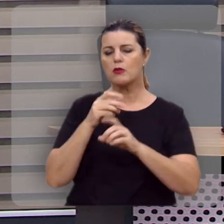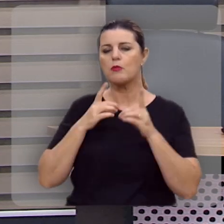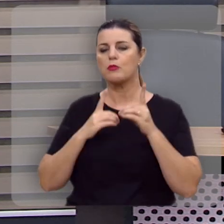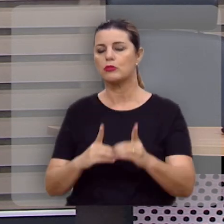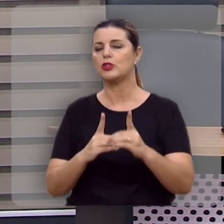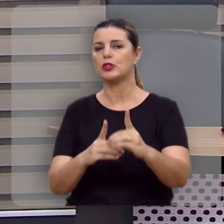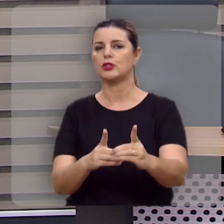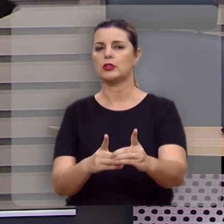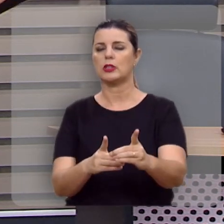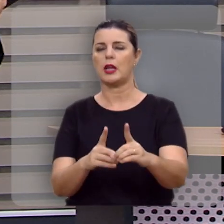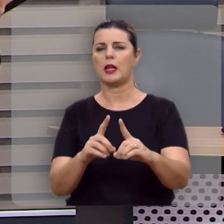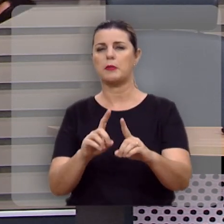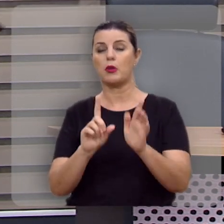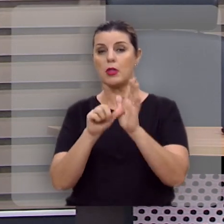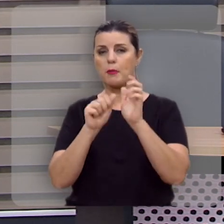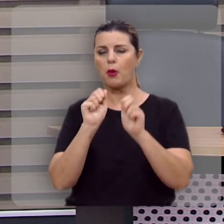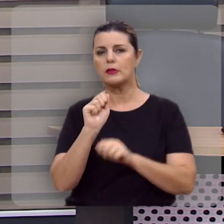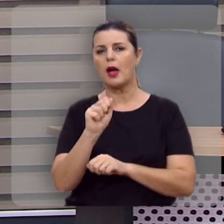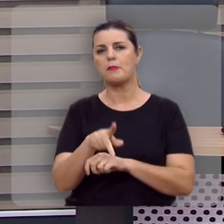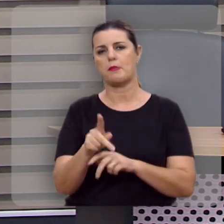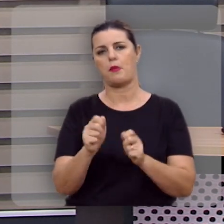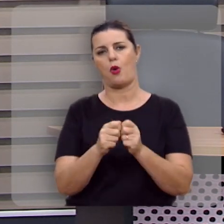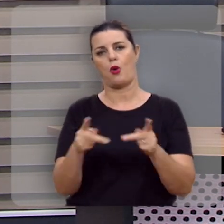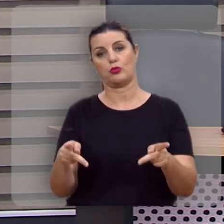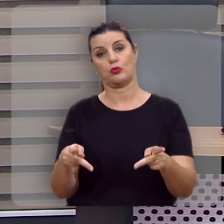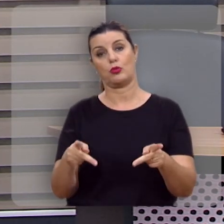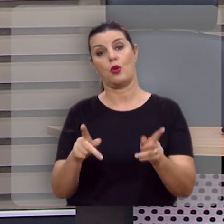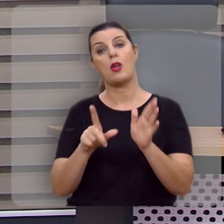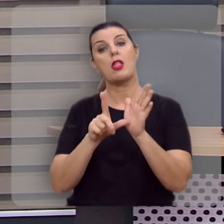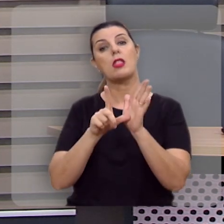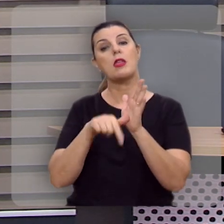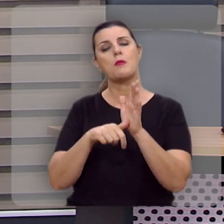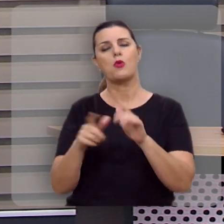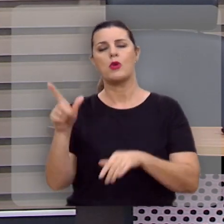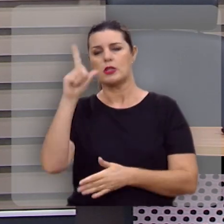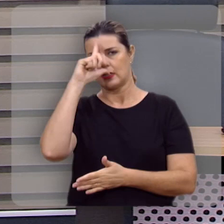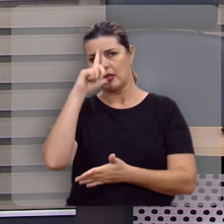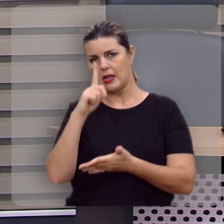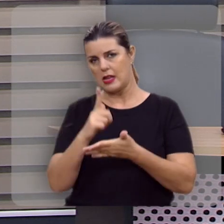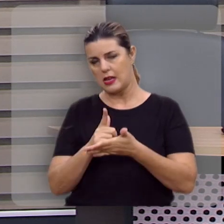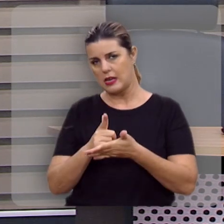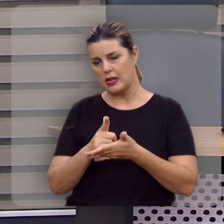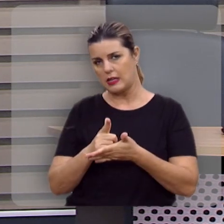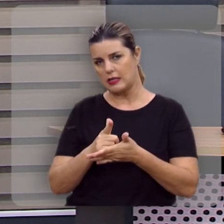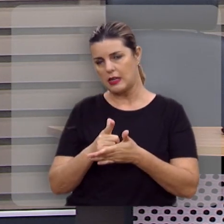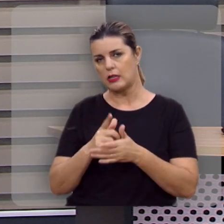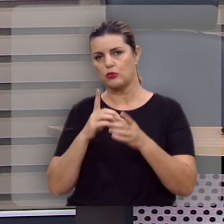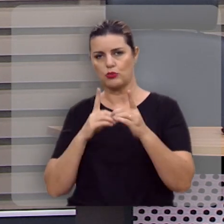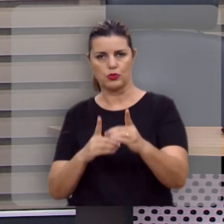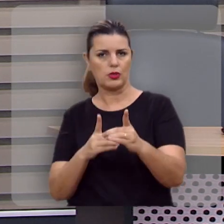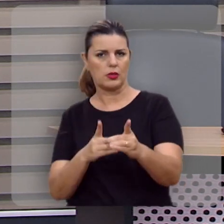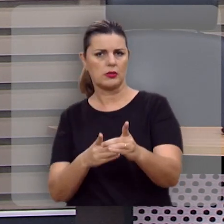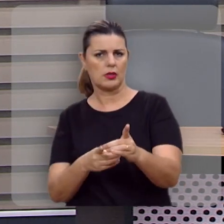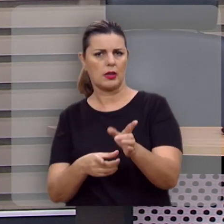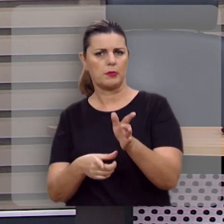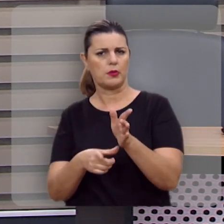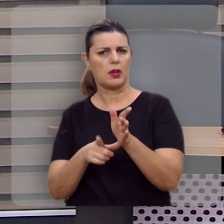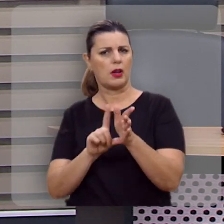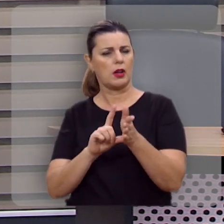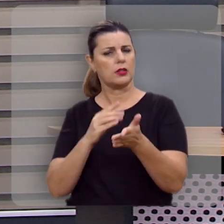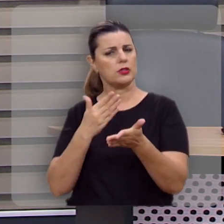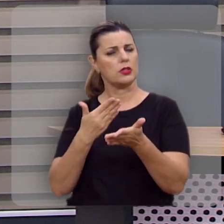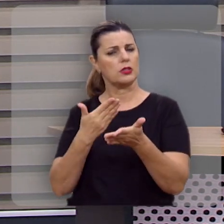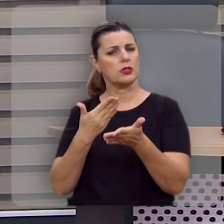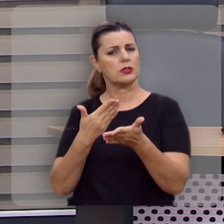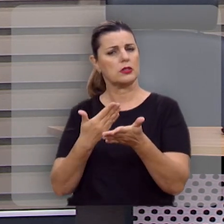de Jesus, mais tarde um apóstolo, e o líder deles, tanto antes da sua queda, como depois da